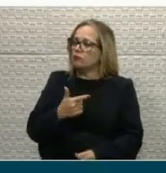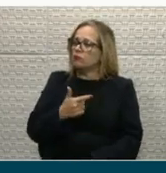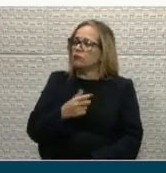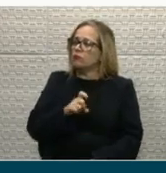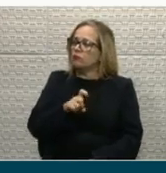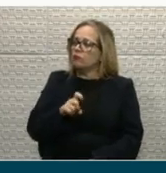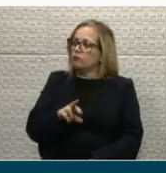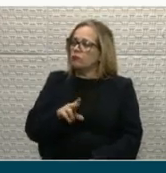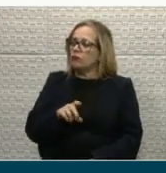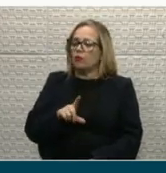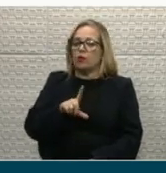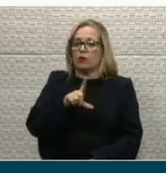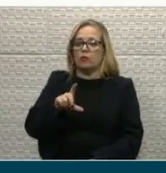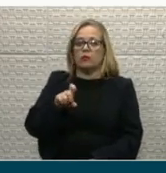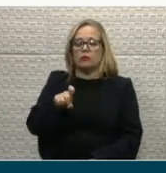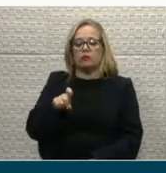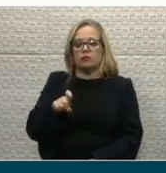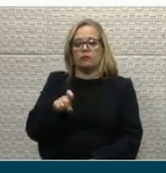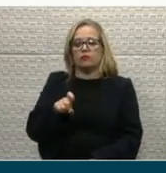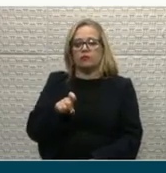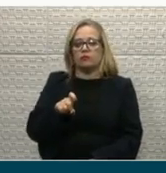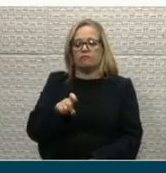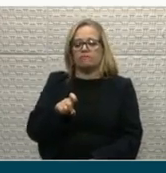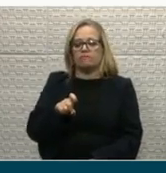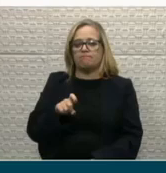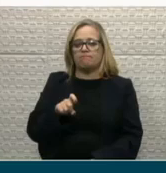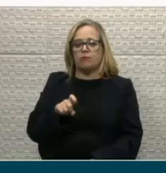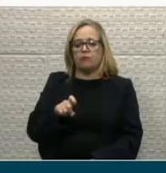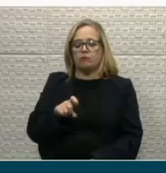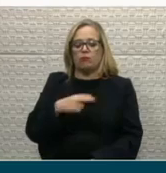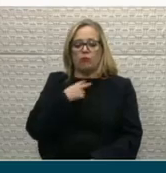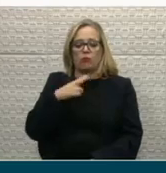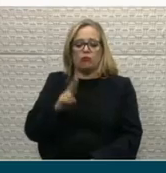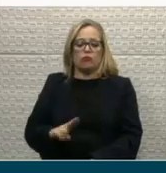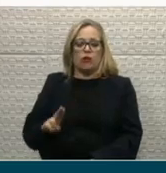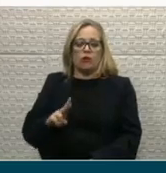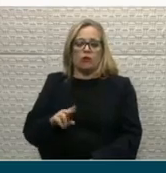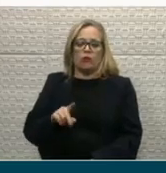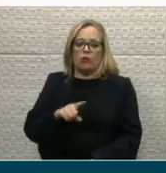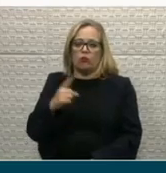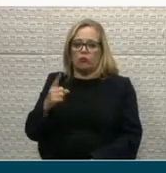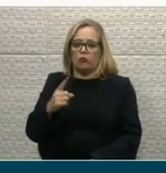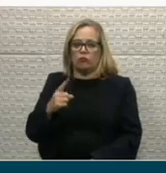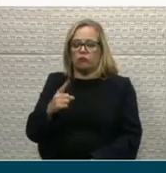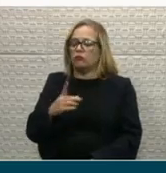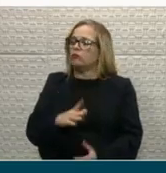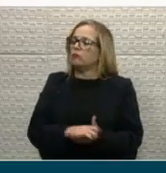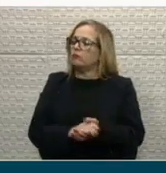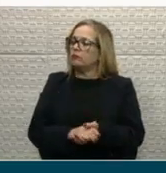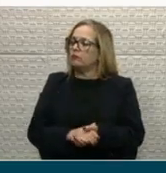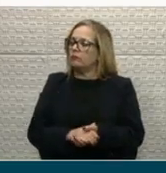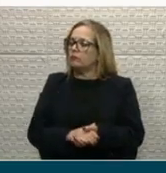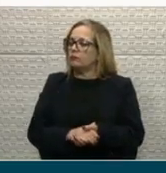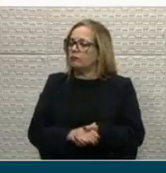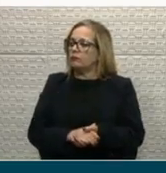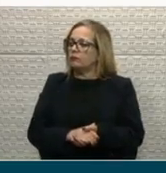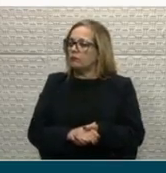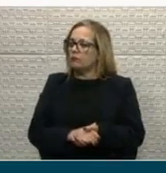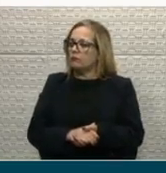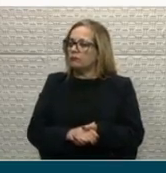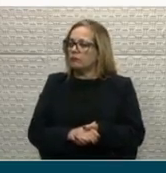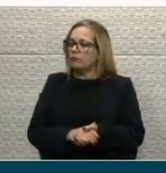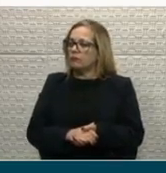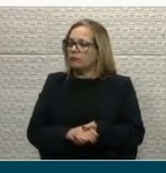2x igual a lambda x. Eu não vou usar o lambda igual a 1, porque eu estou em um outro caso.